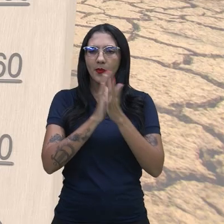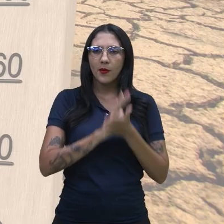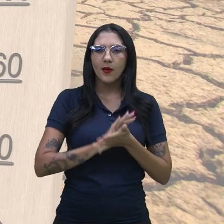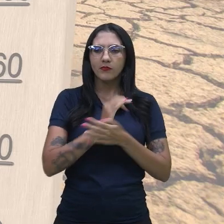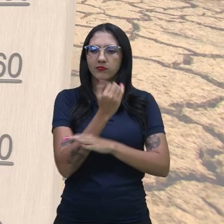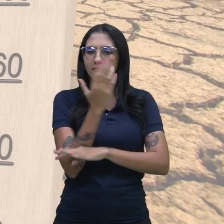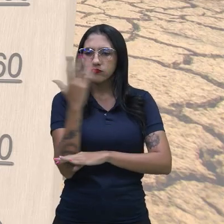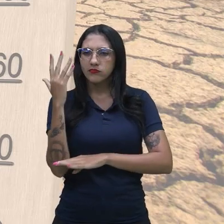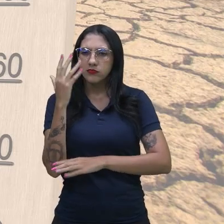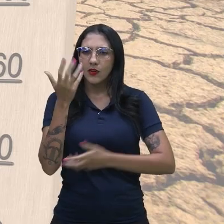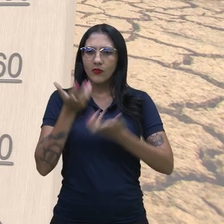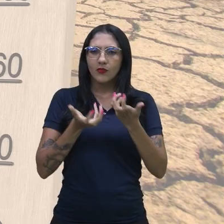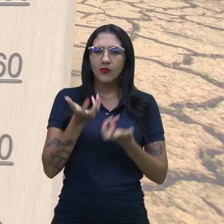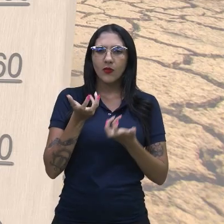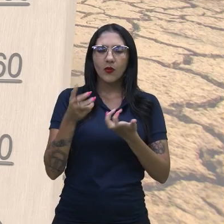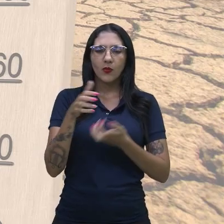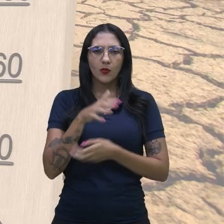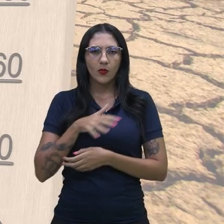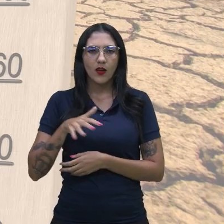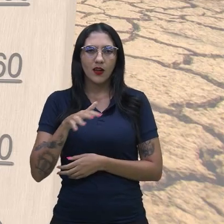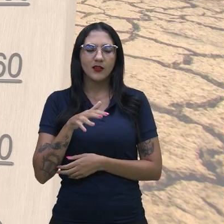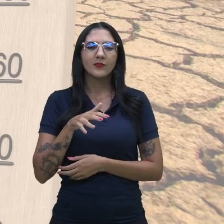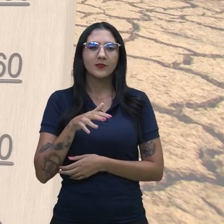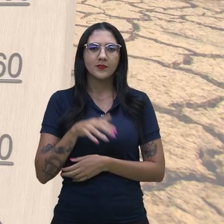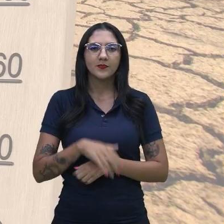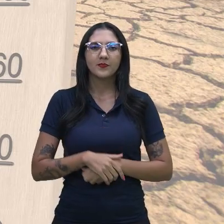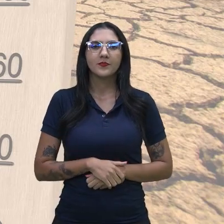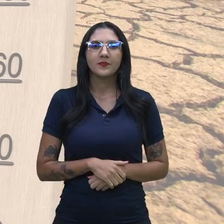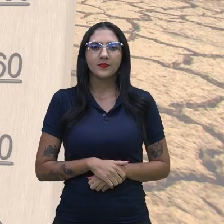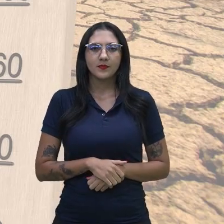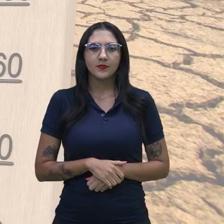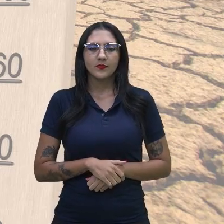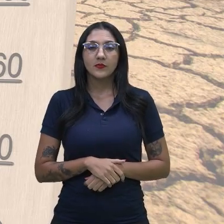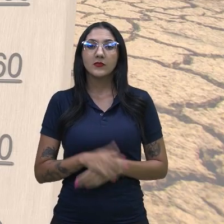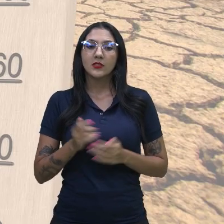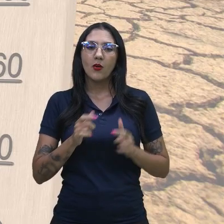da queimada, nas escalas, né? Na escala